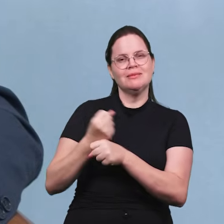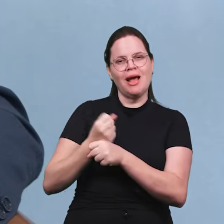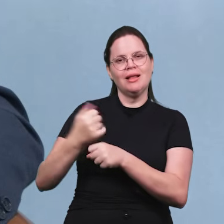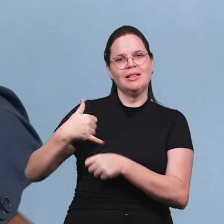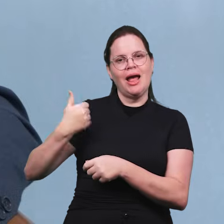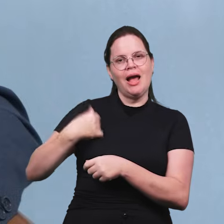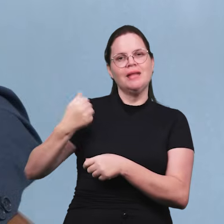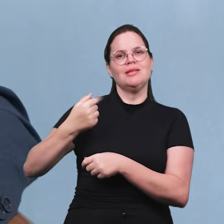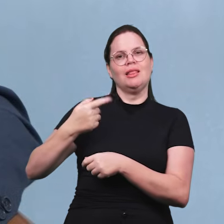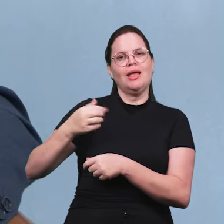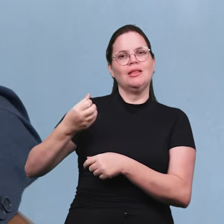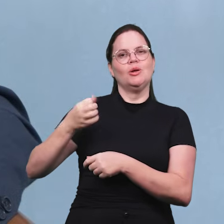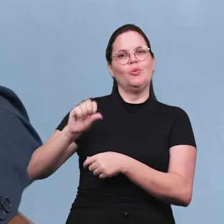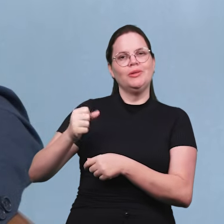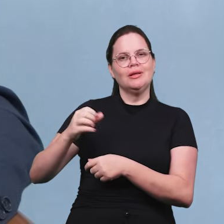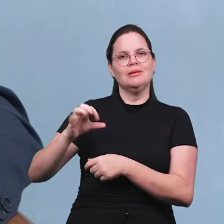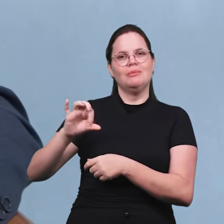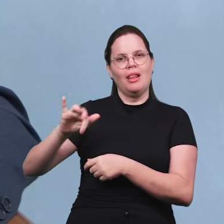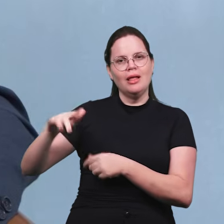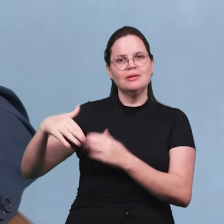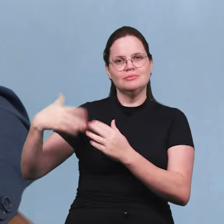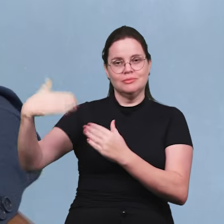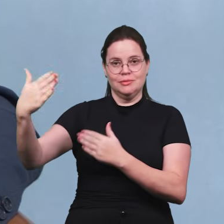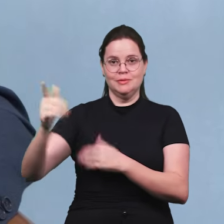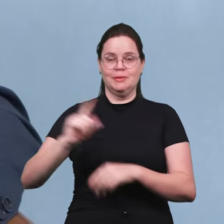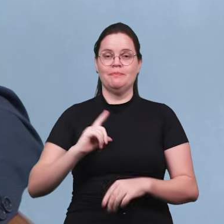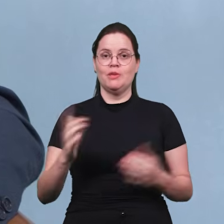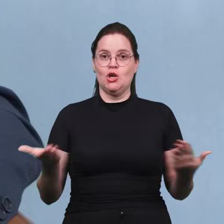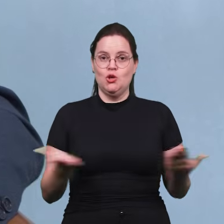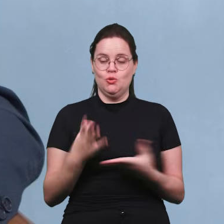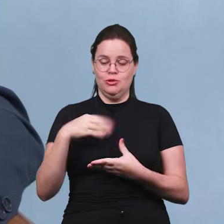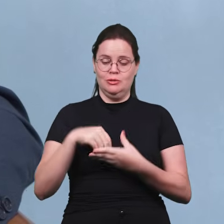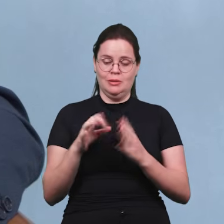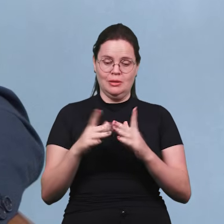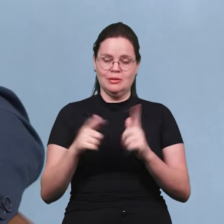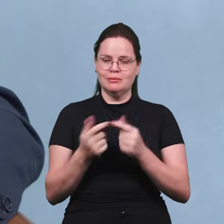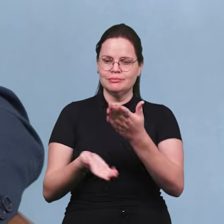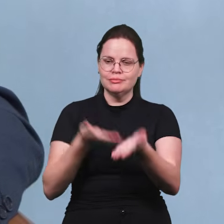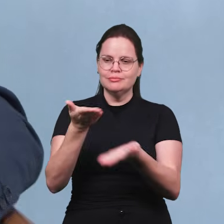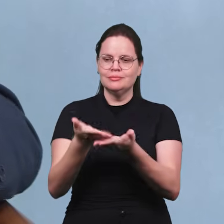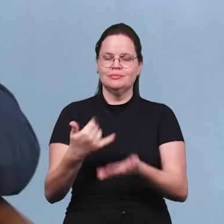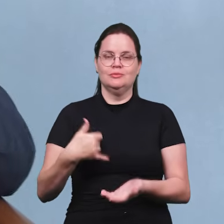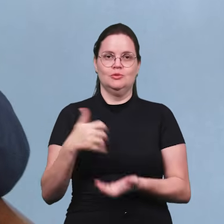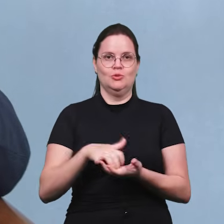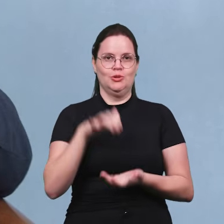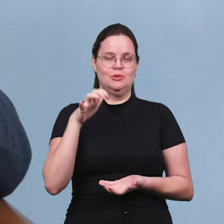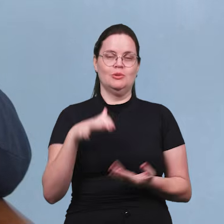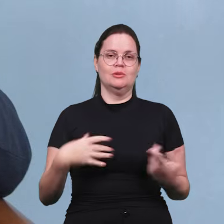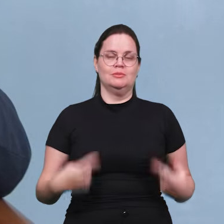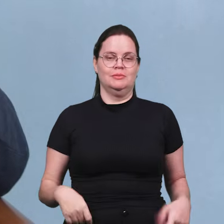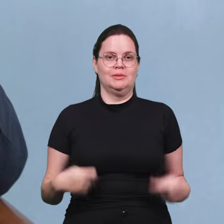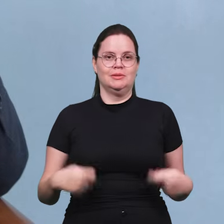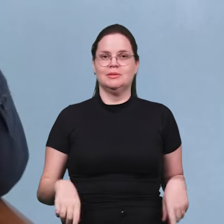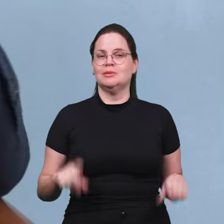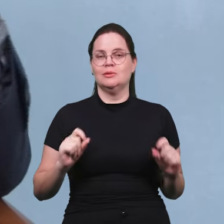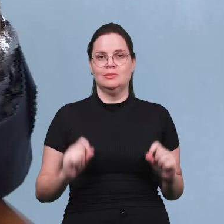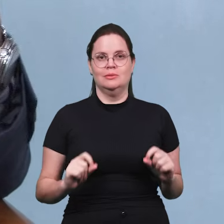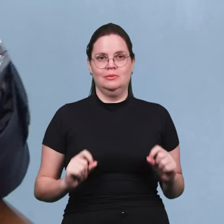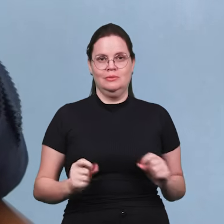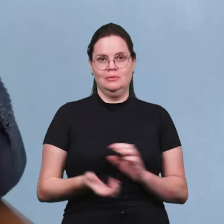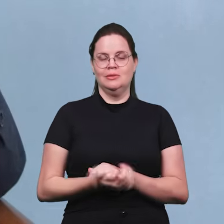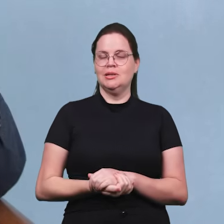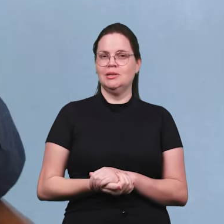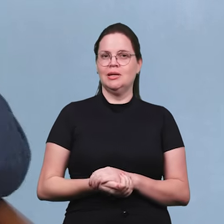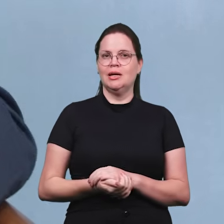das igrejas, o tratar com o idoso é algo que requer